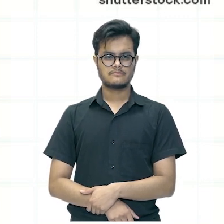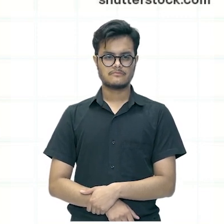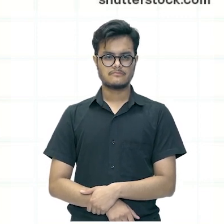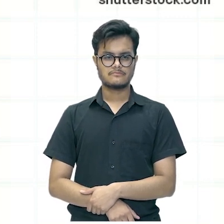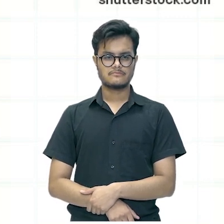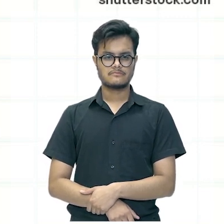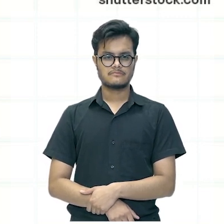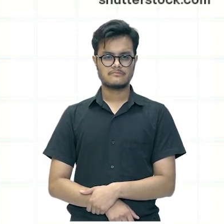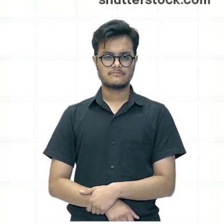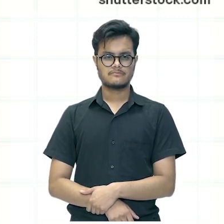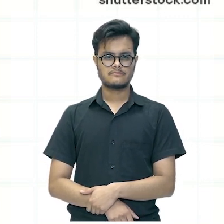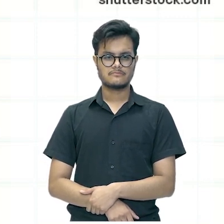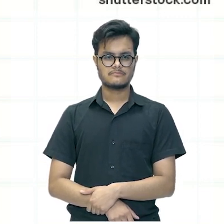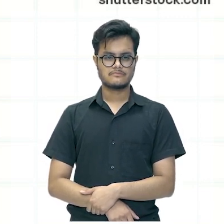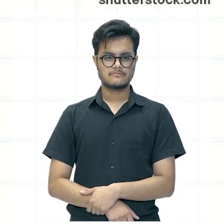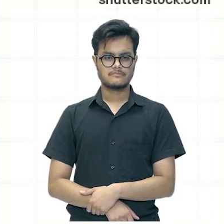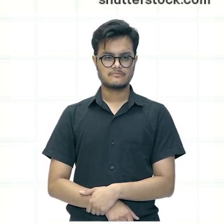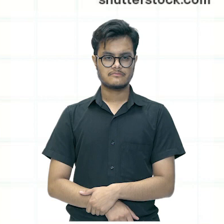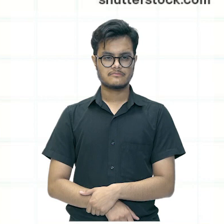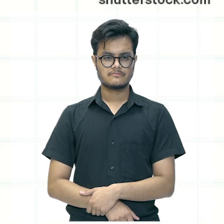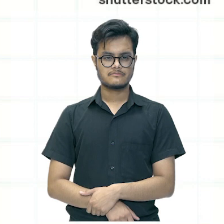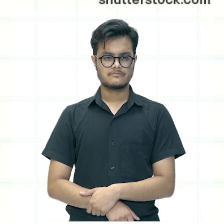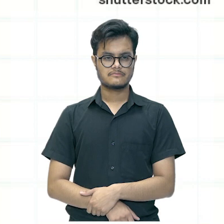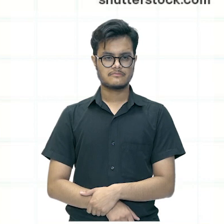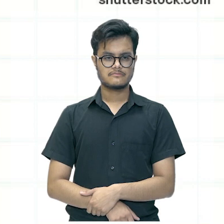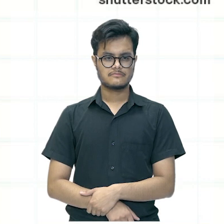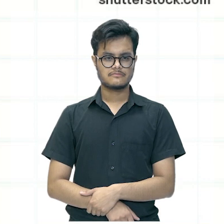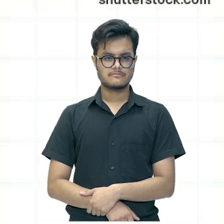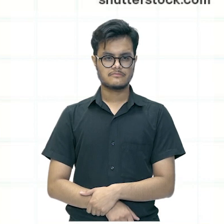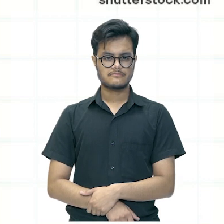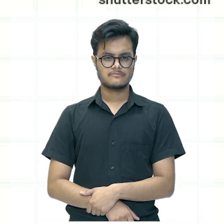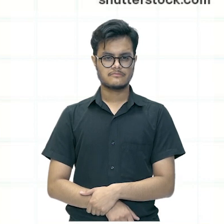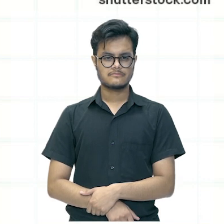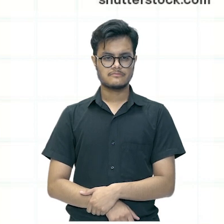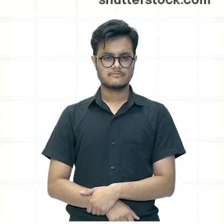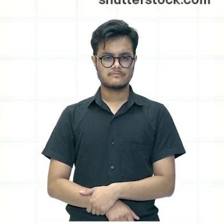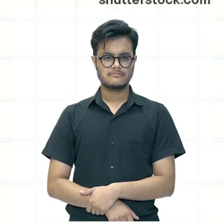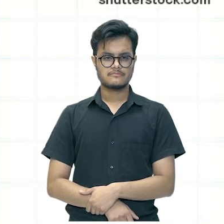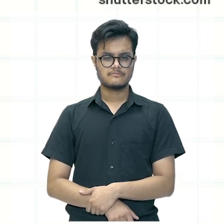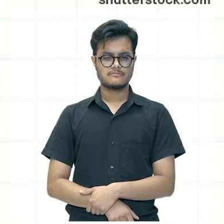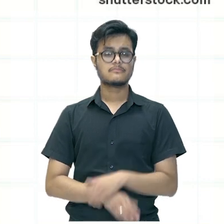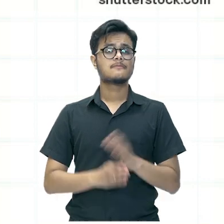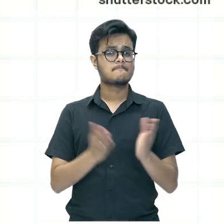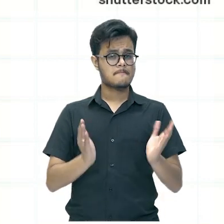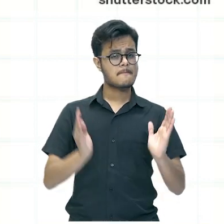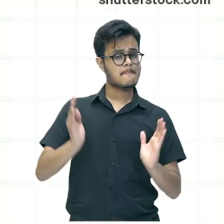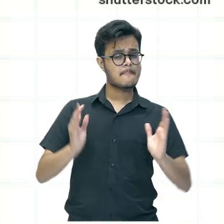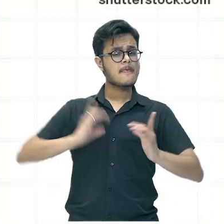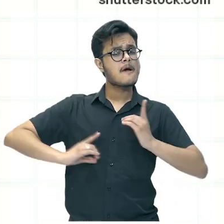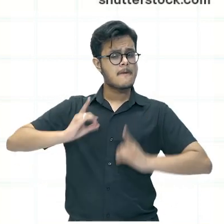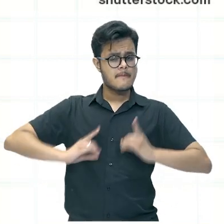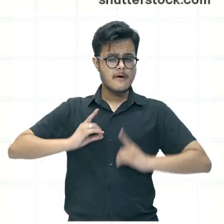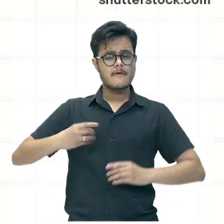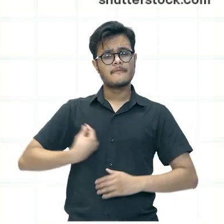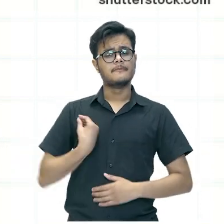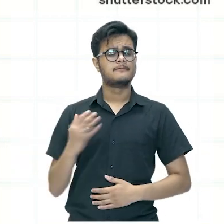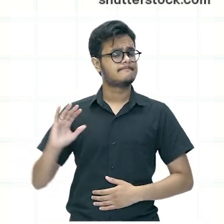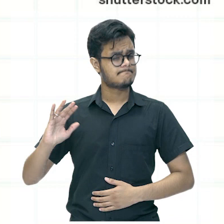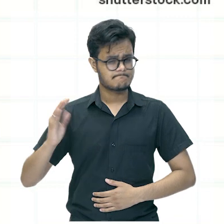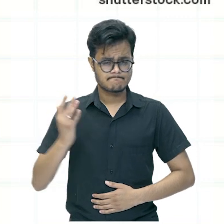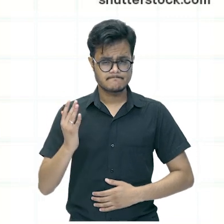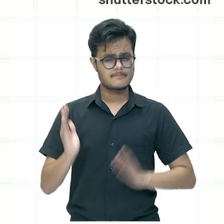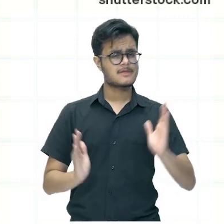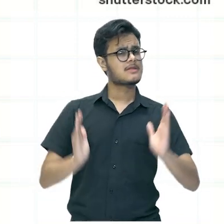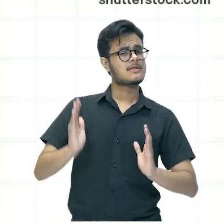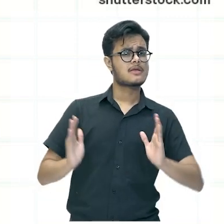life, anytime life, symptoms may be different, os sintomas podem ser diferentes, olha aí, marcando a nossa